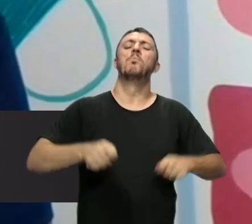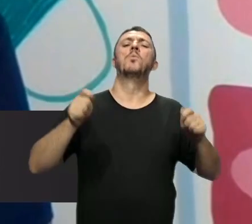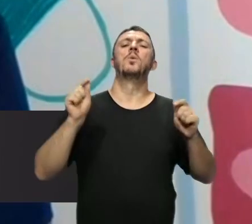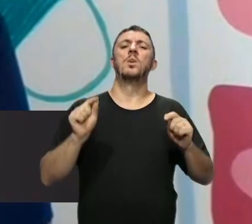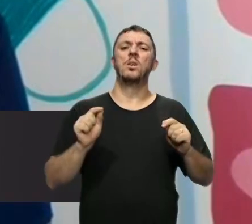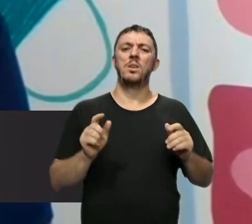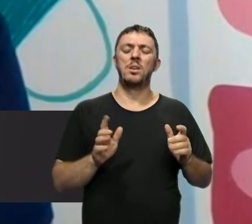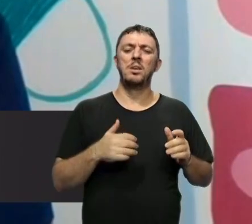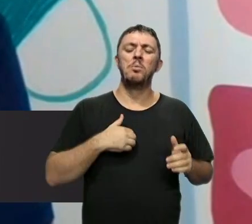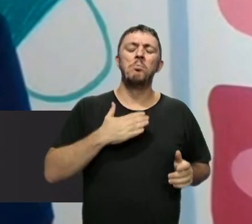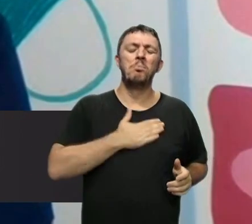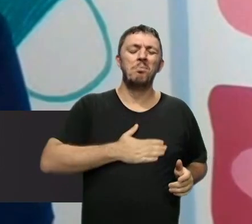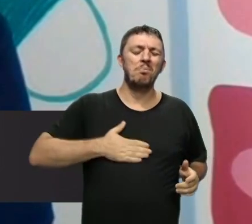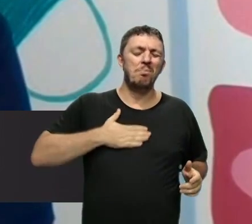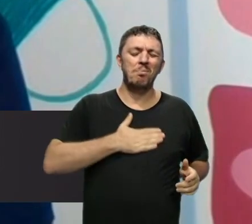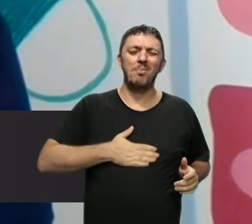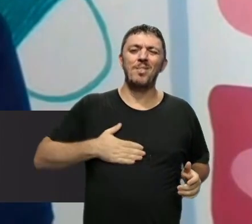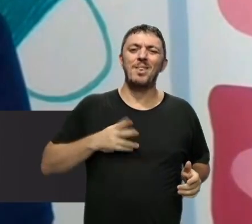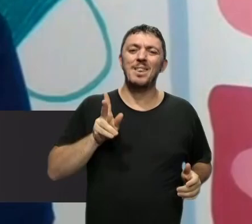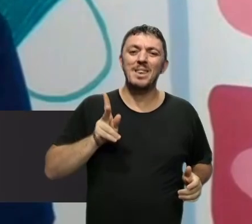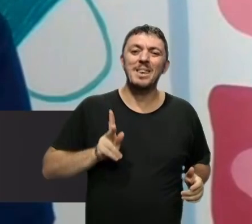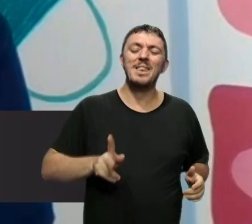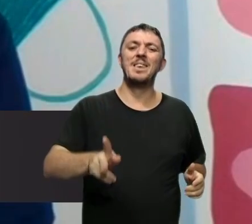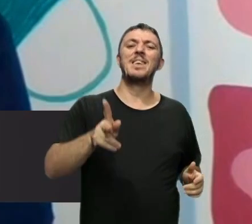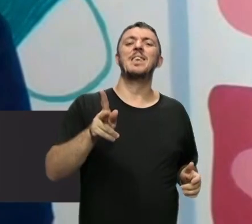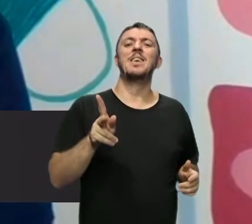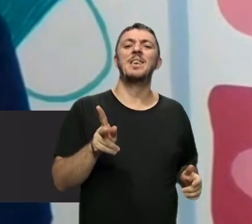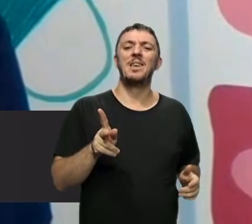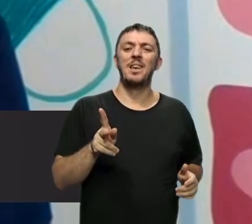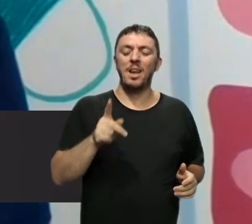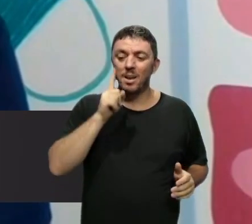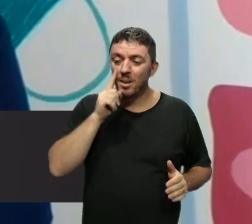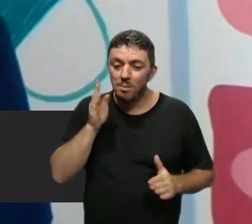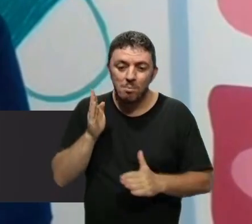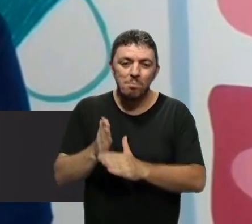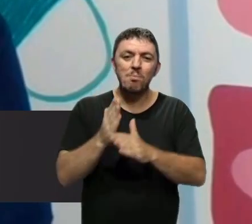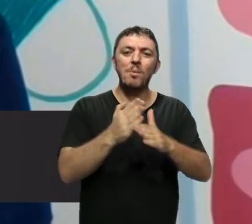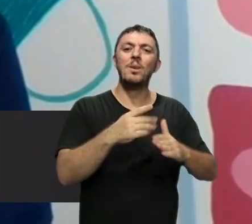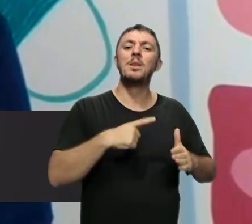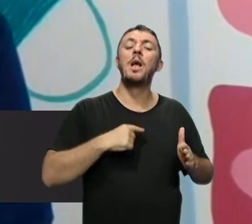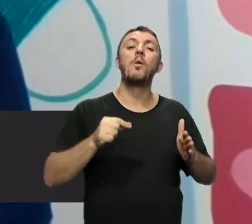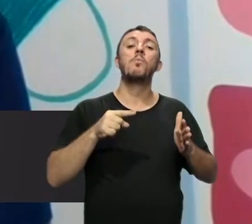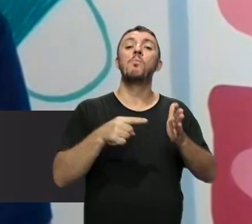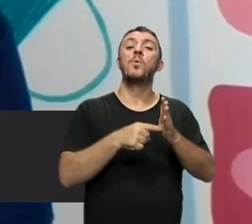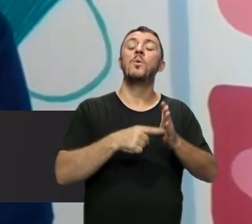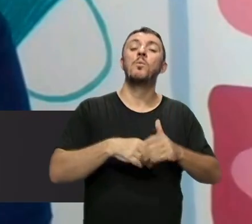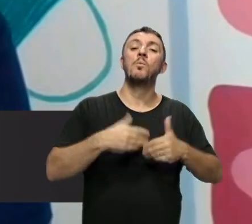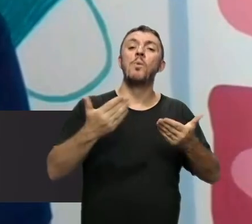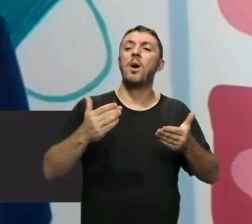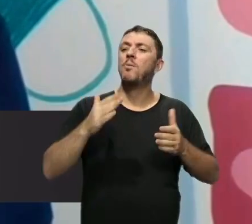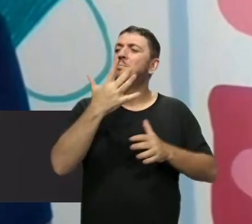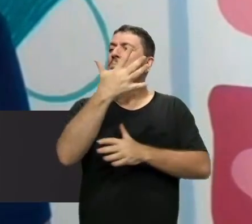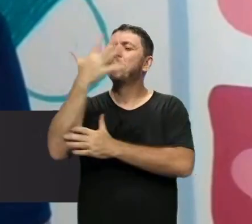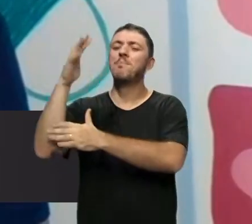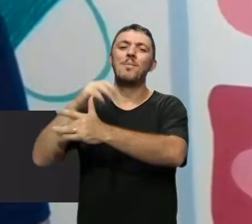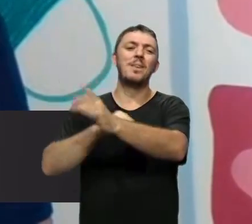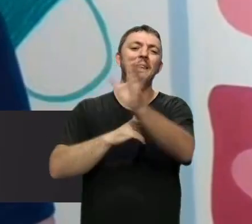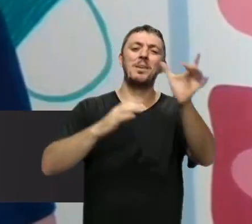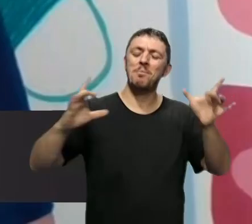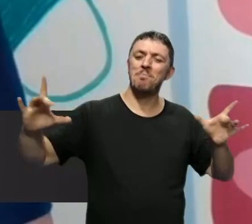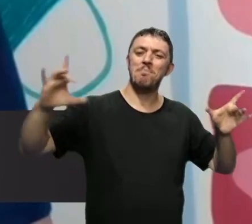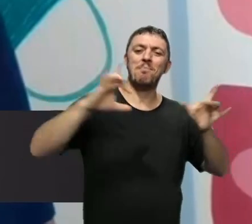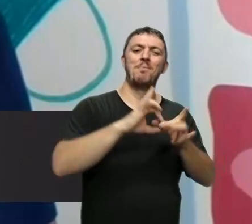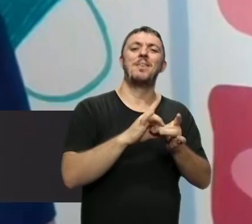gosto sempre da gente encontrar os motivos para a gente se relacionar com a natureza e não as